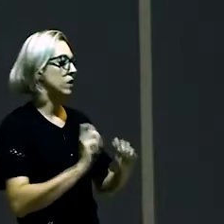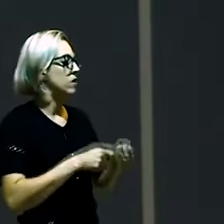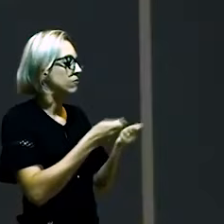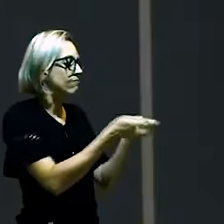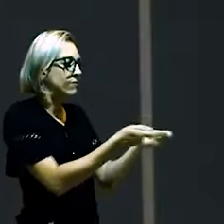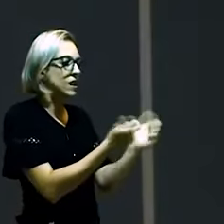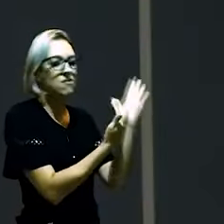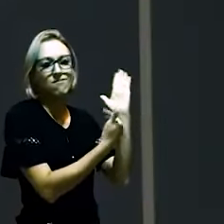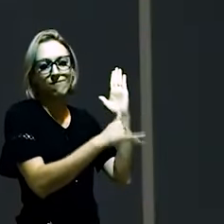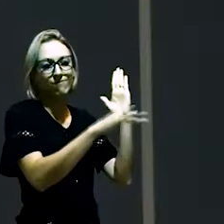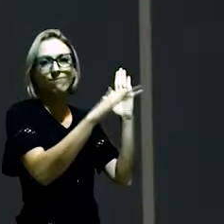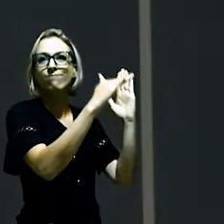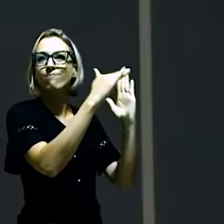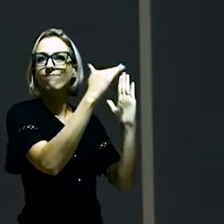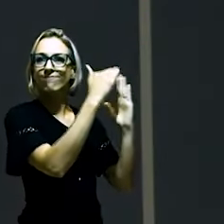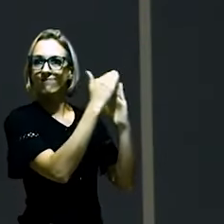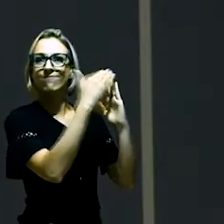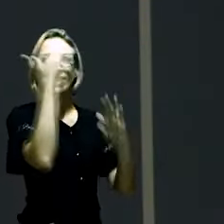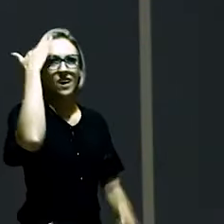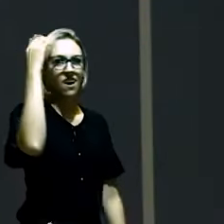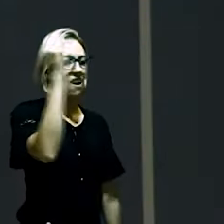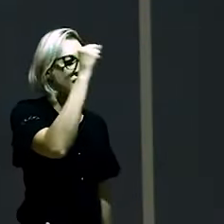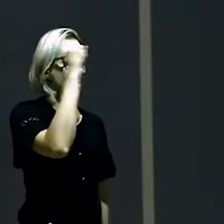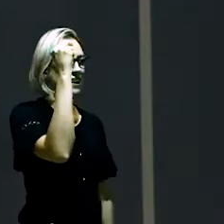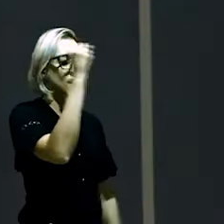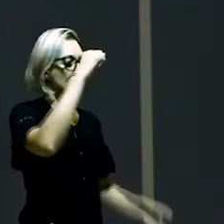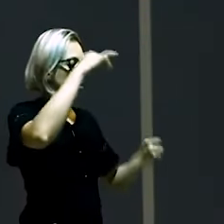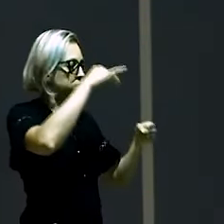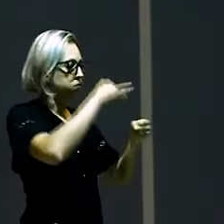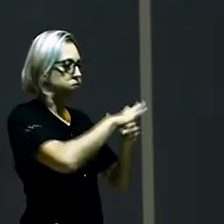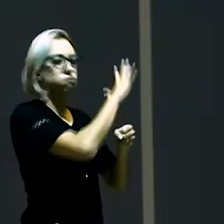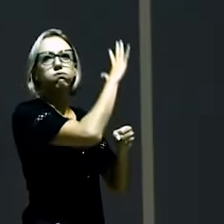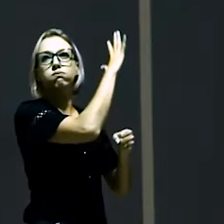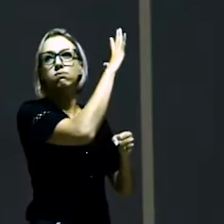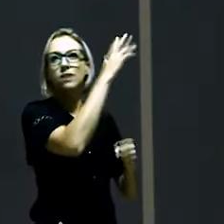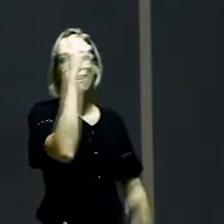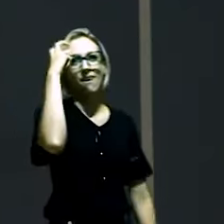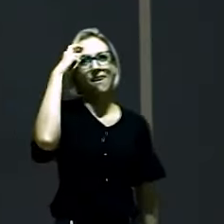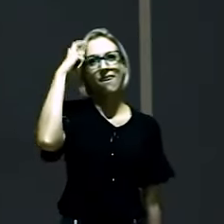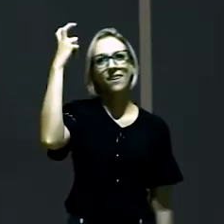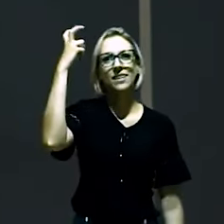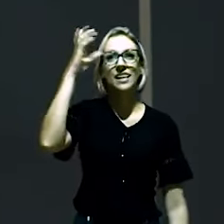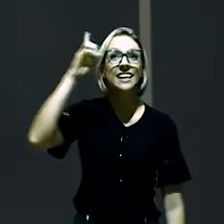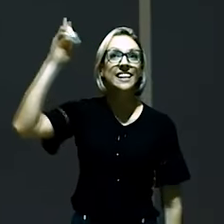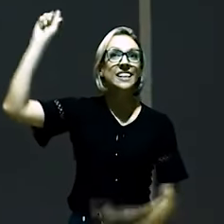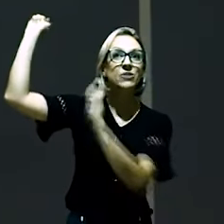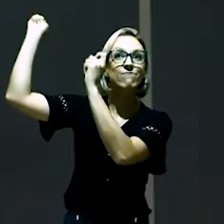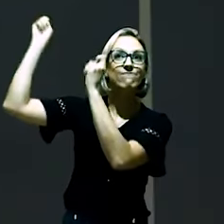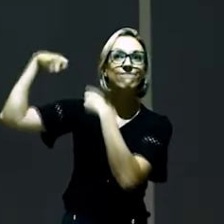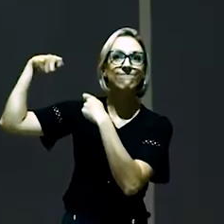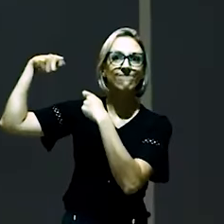Deus encheu o pote de Salomão. Foi Deus que deu isso: